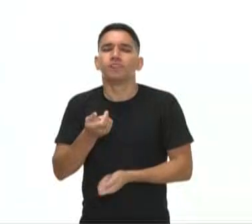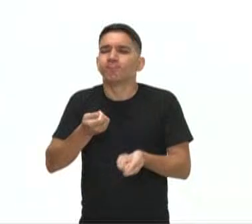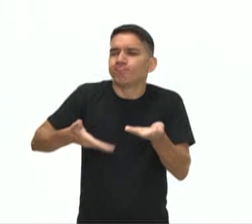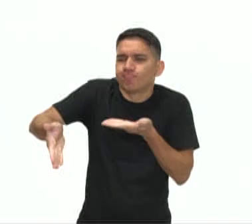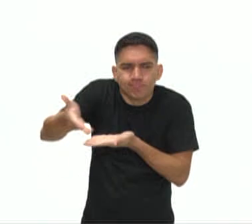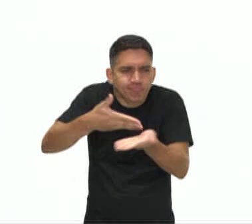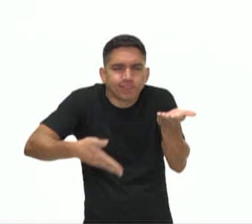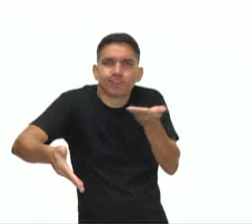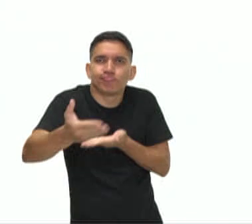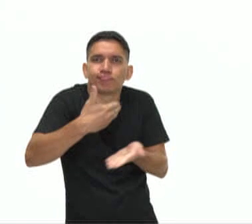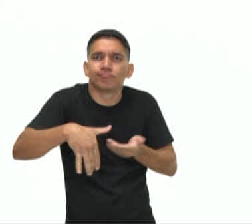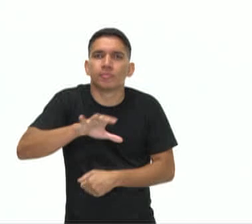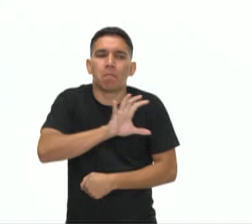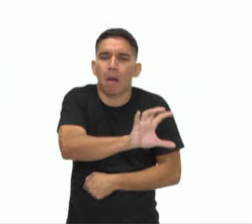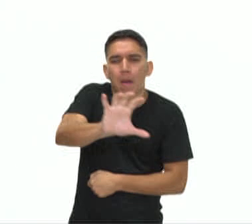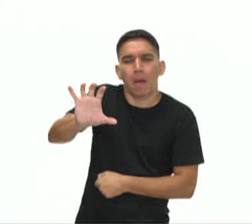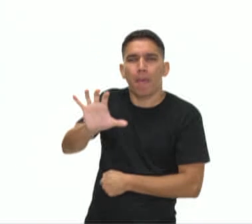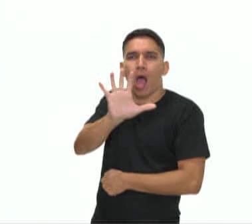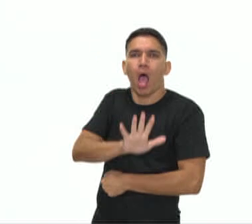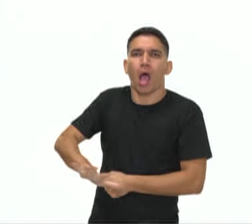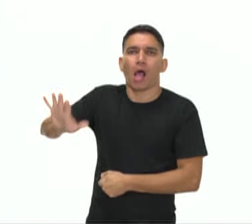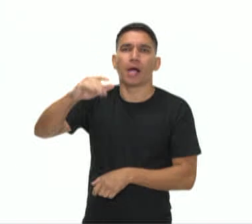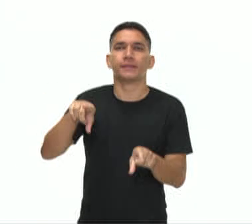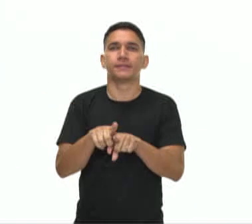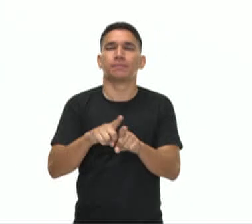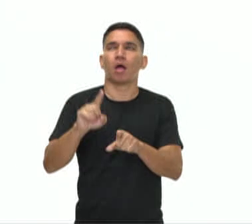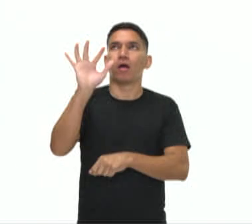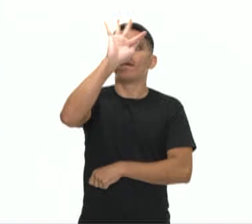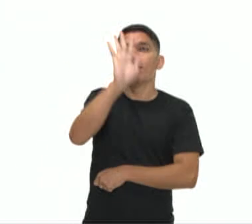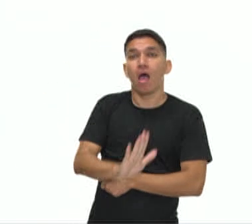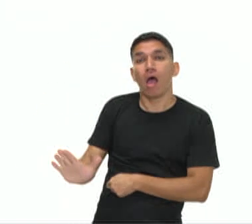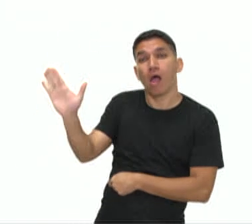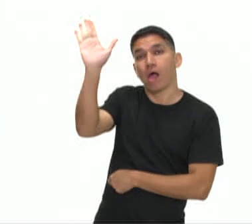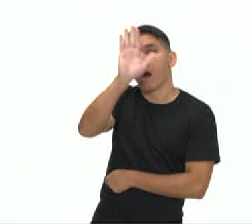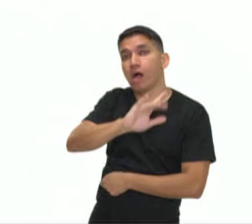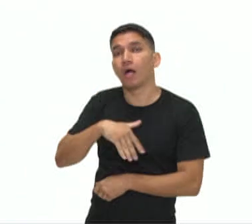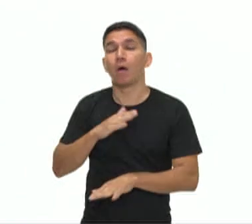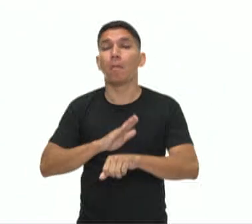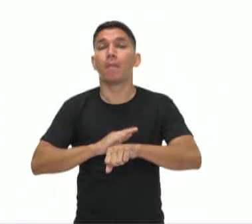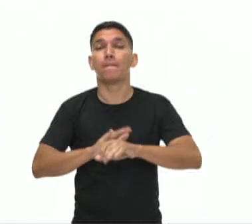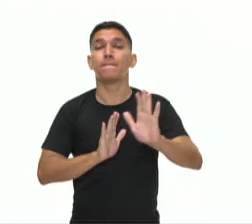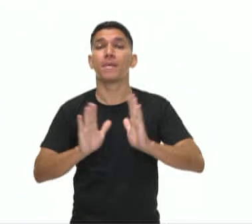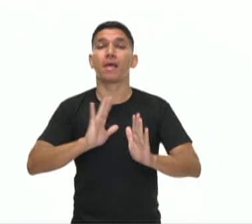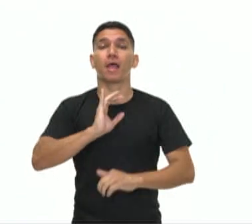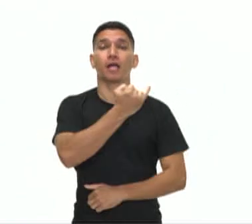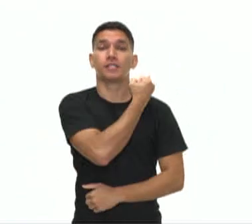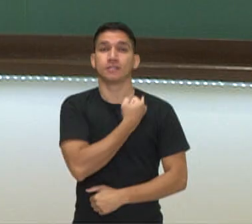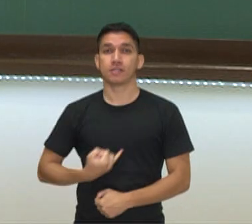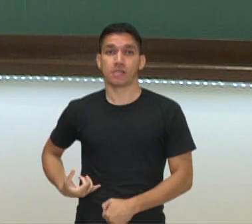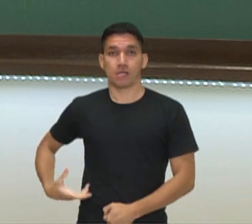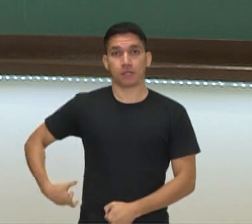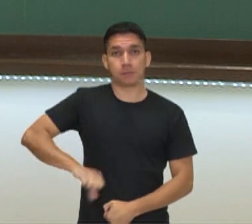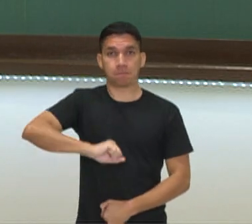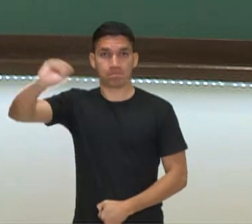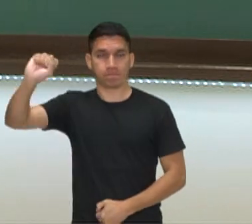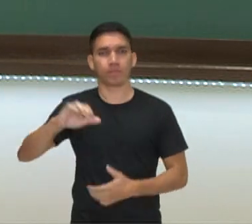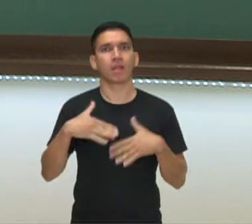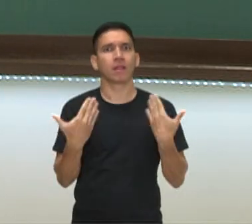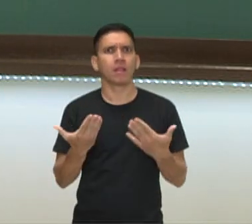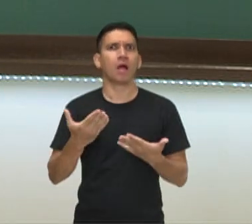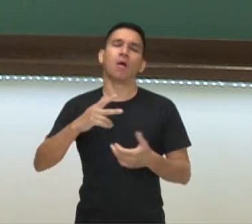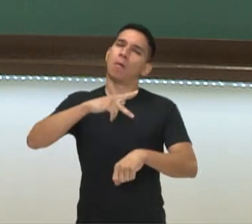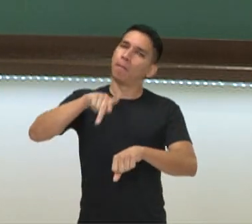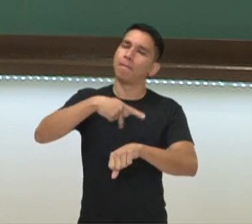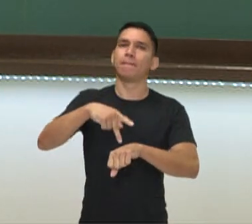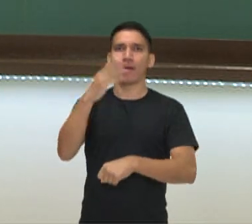articulação local, regional e regional federal com os tempos do Império. Então, o Brasil, ainda como um país,